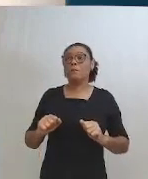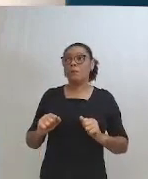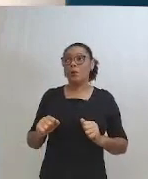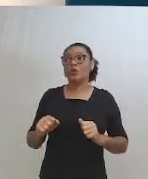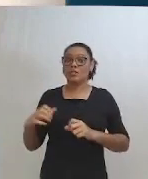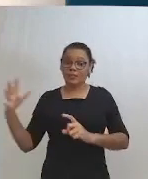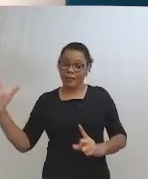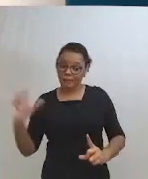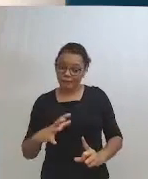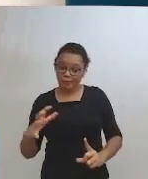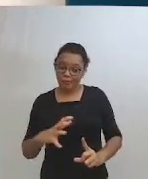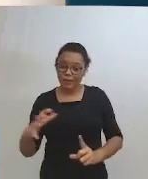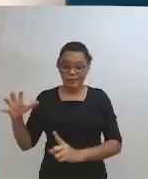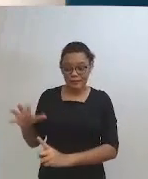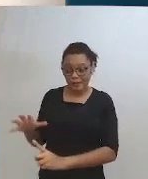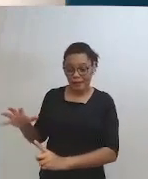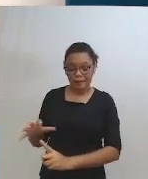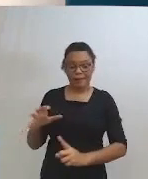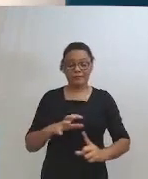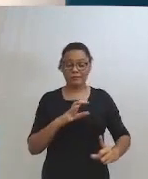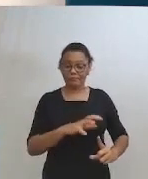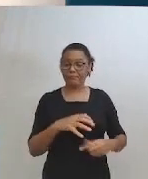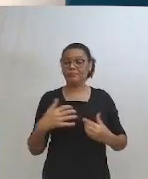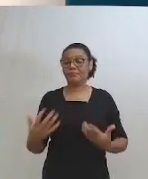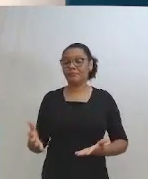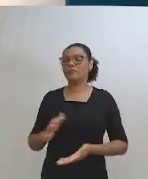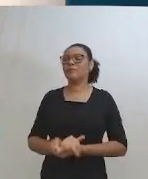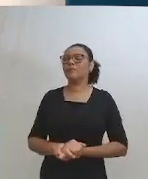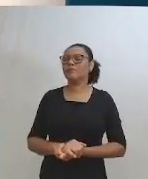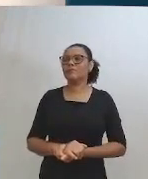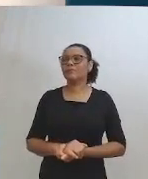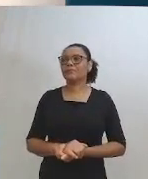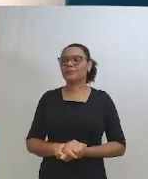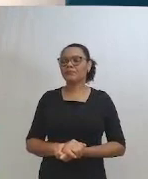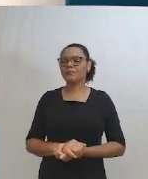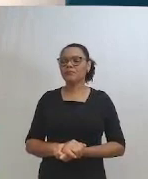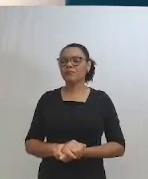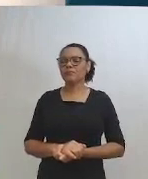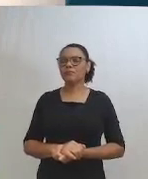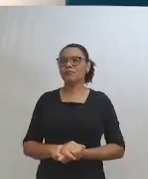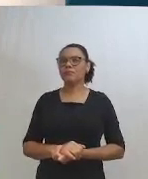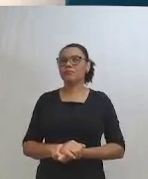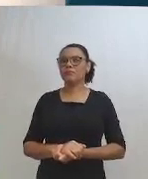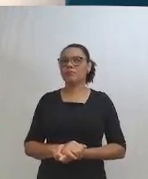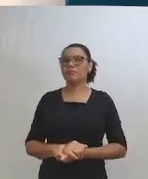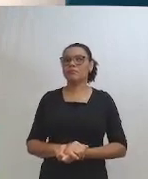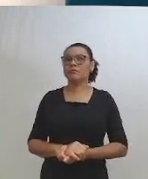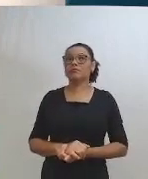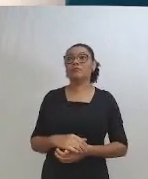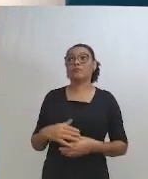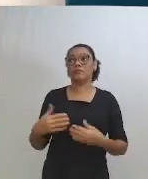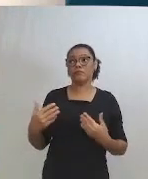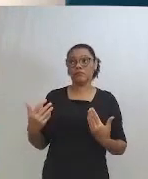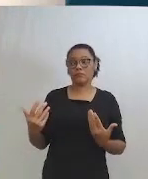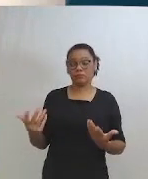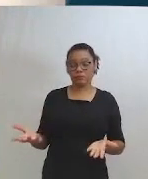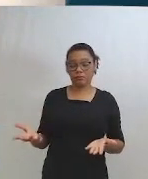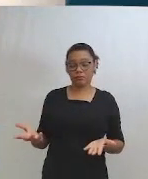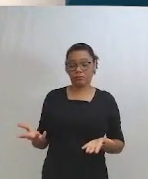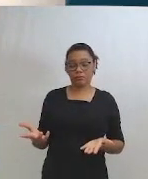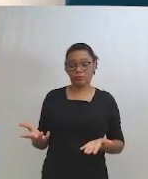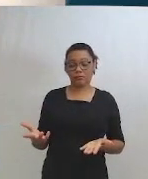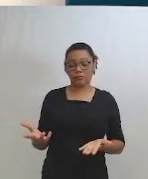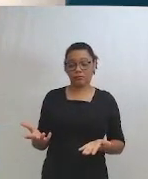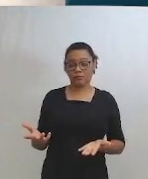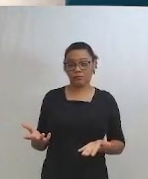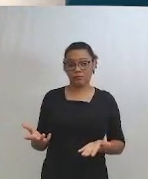réus, se o réu ora paciente, se ele for submetido ao tribunal do júri com tamanhas e